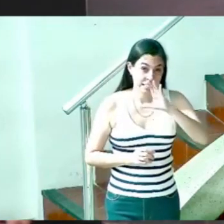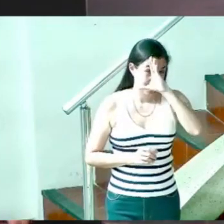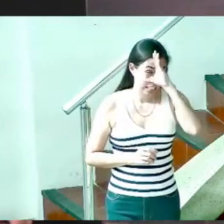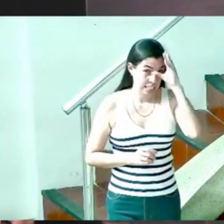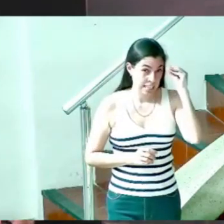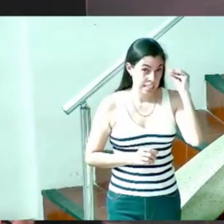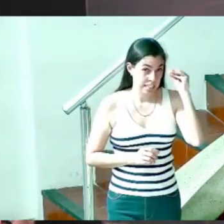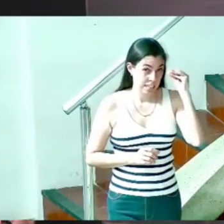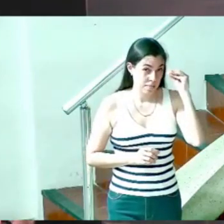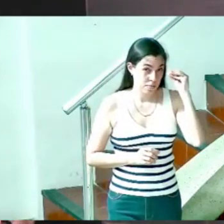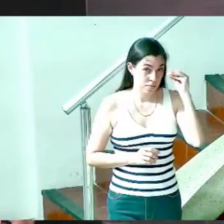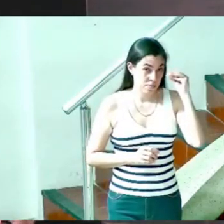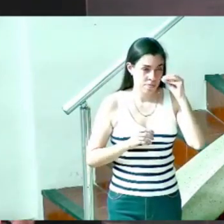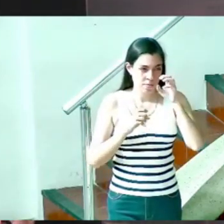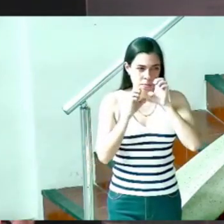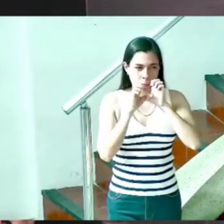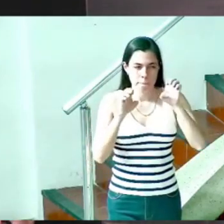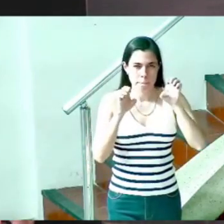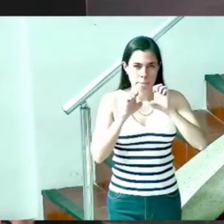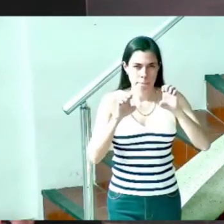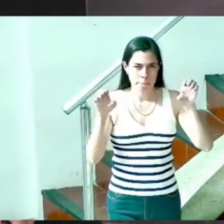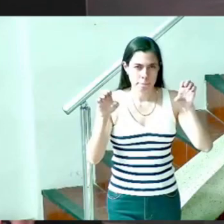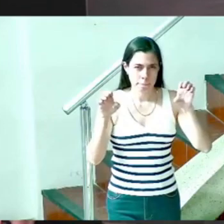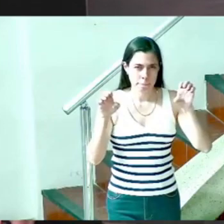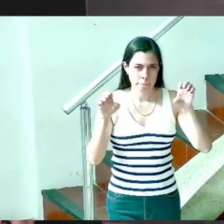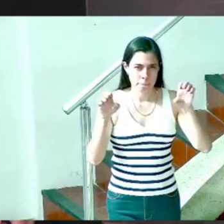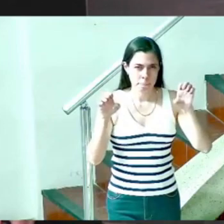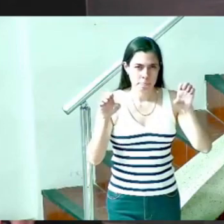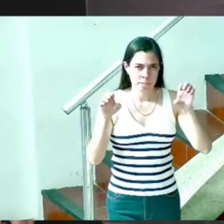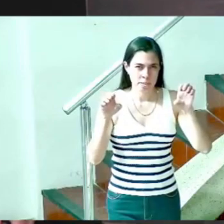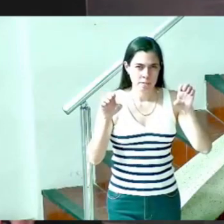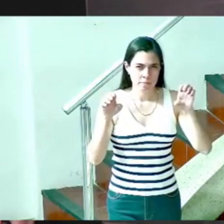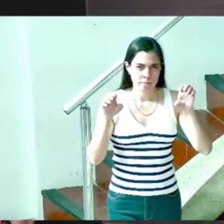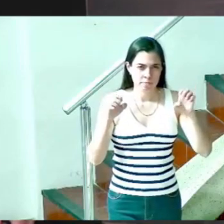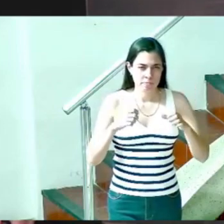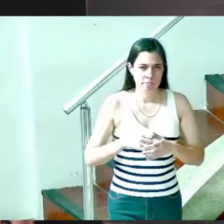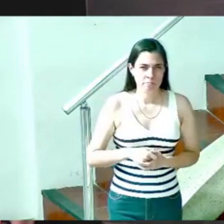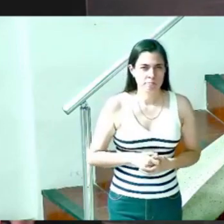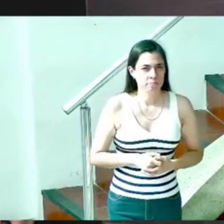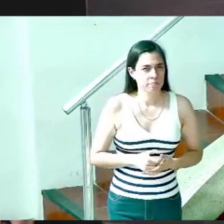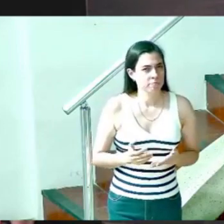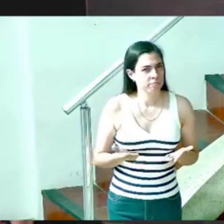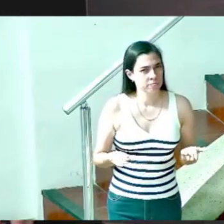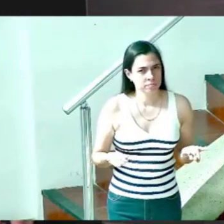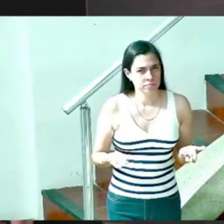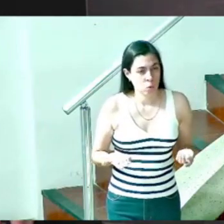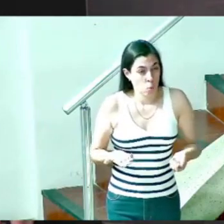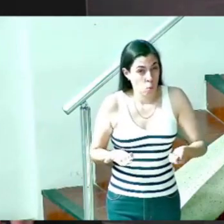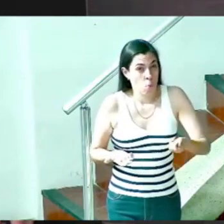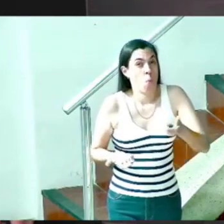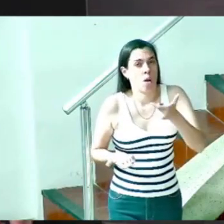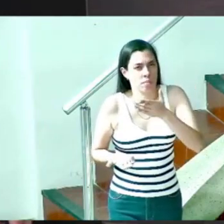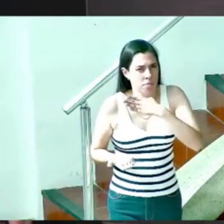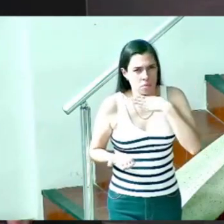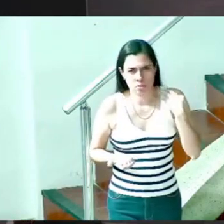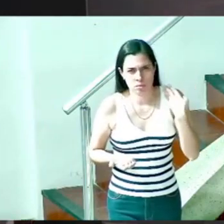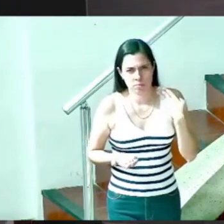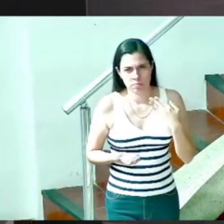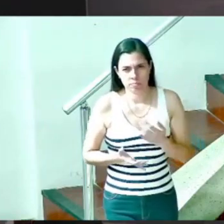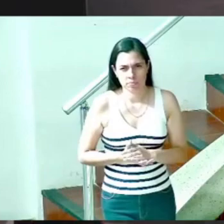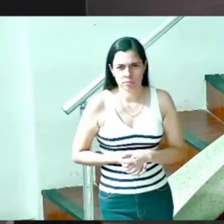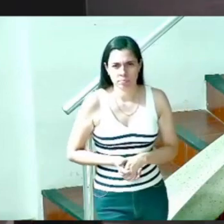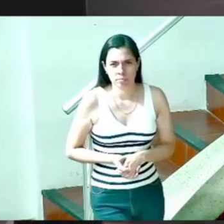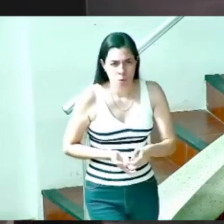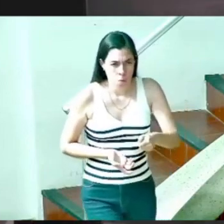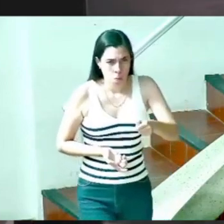ela começou a caminhar para o cemitério. Ela perde a